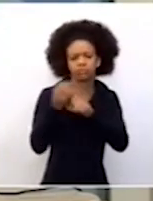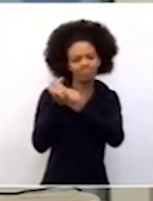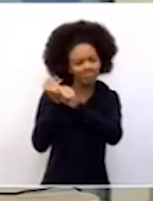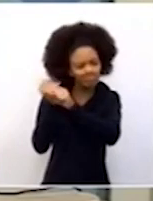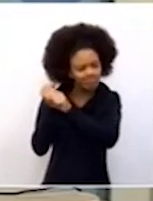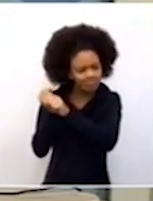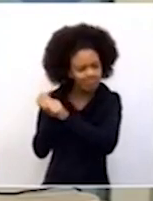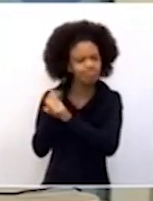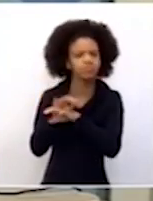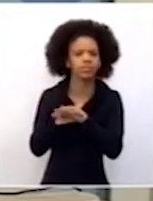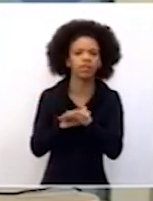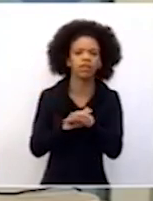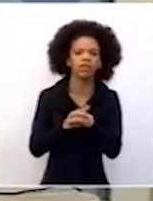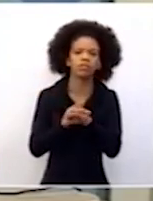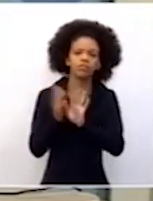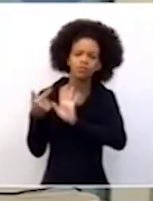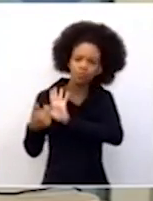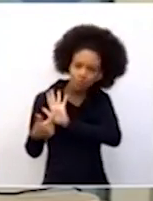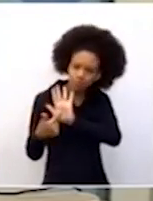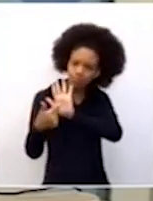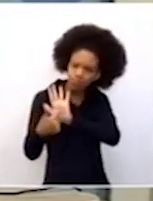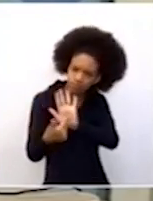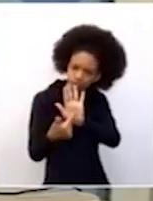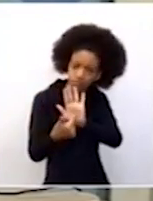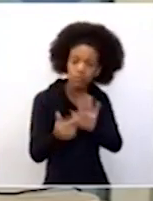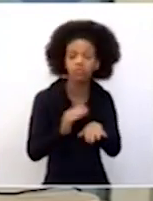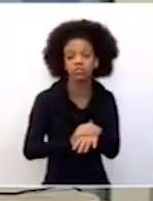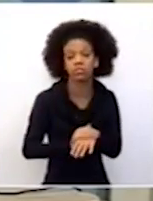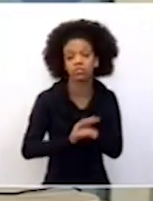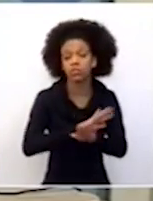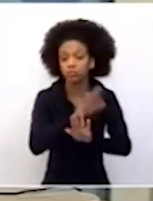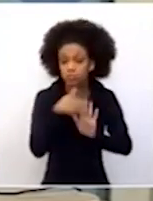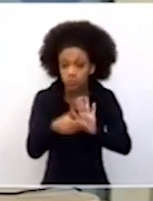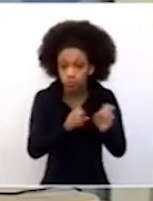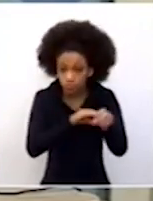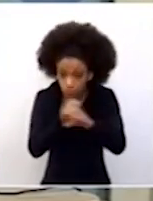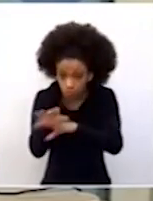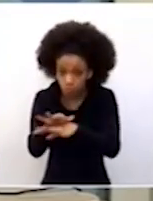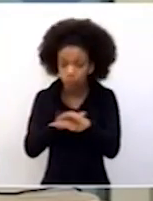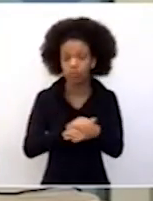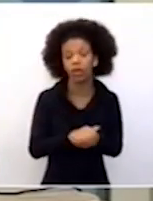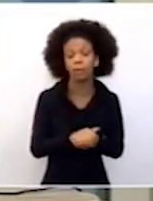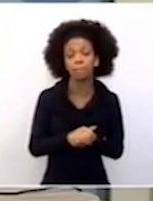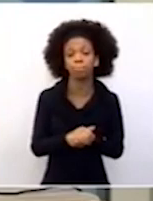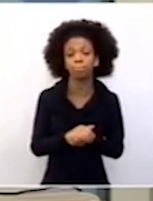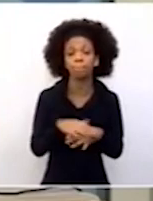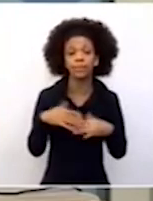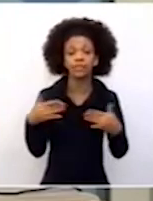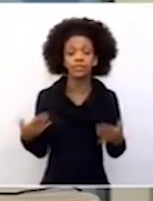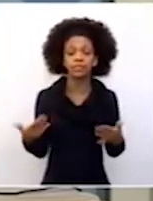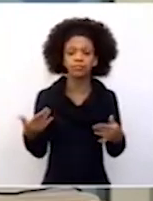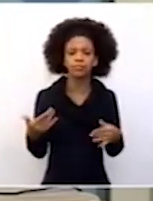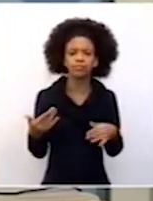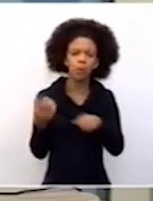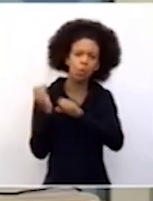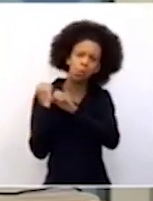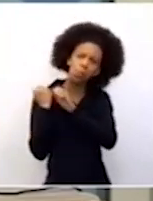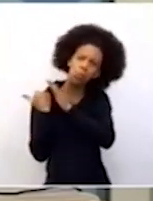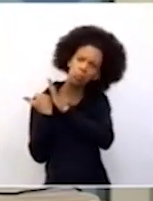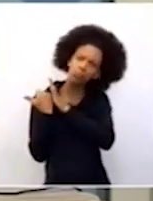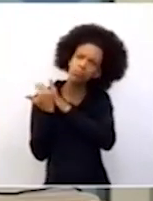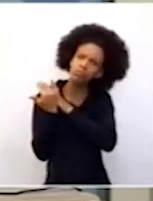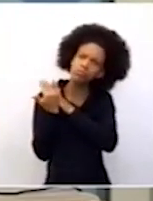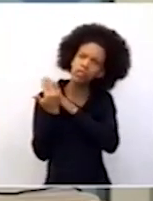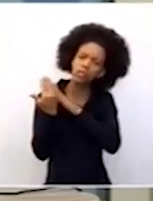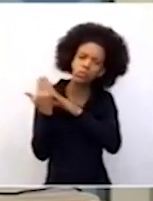vem sendo destacada assim, em todas as áreas de ensino, né? E essa área ela começou lá no Congresso